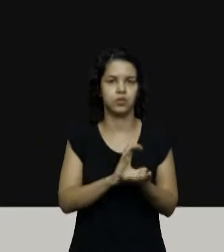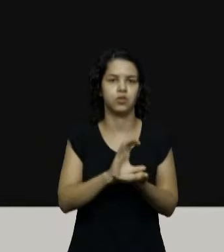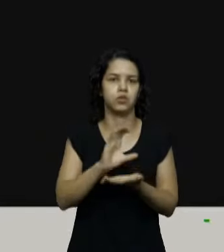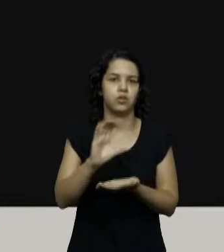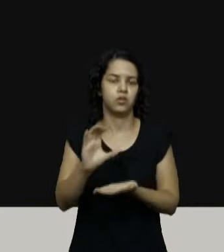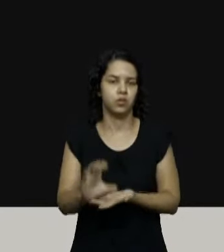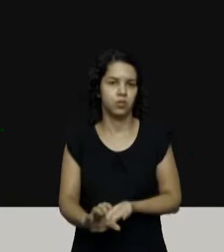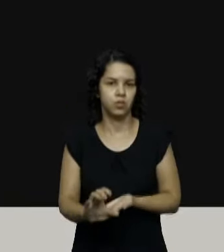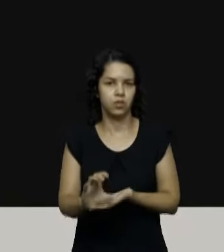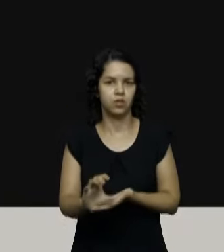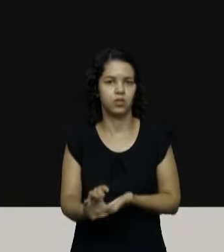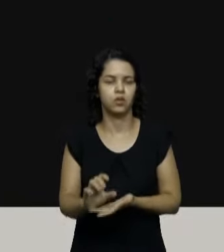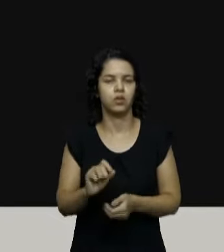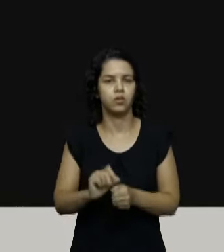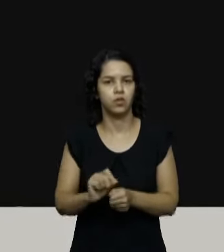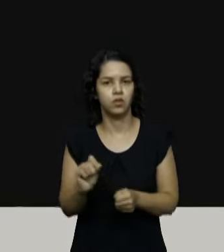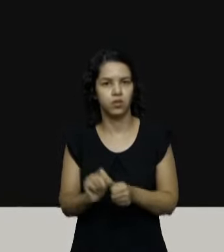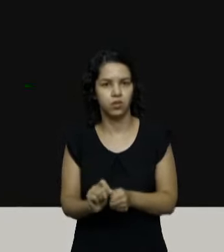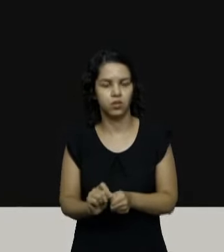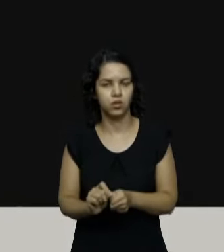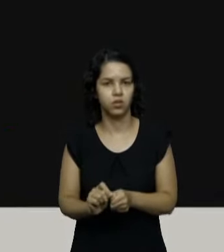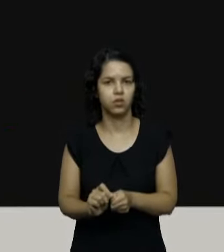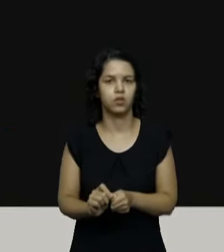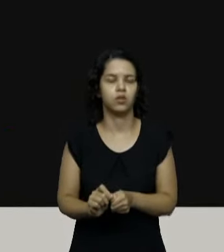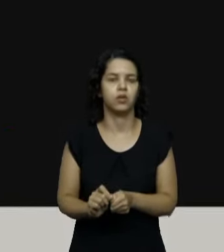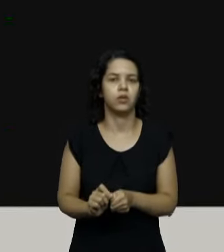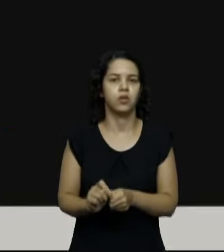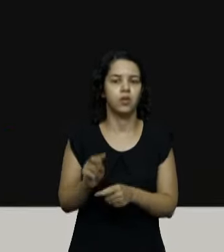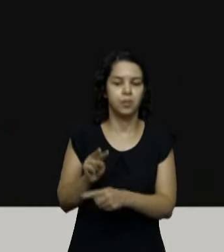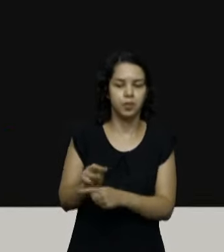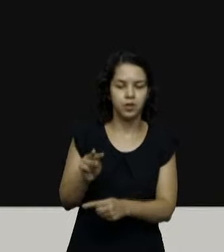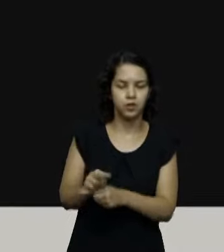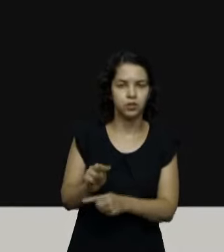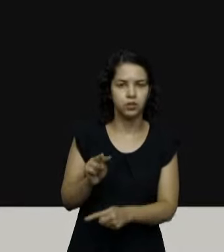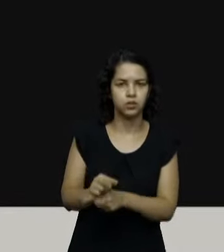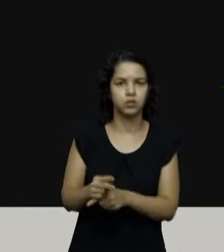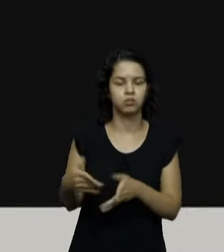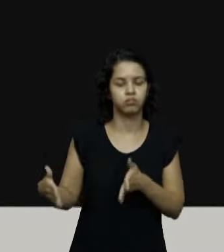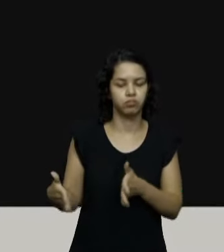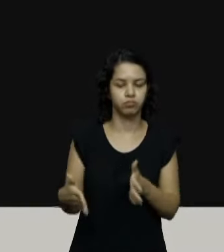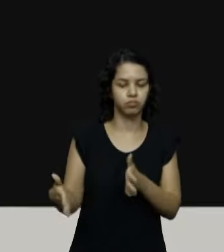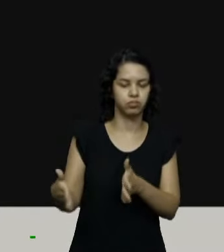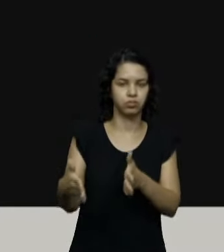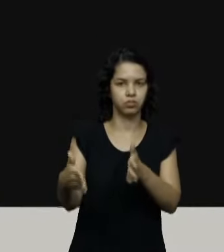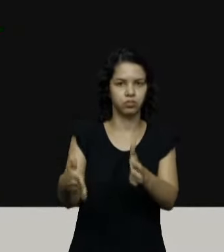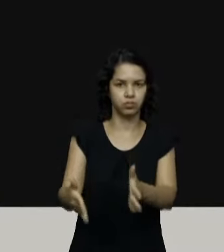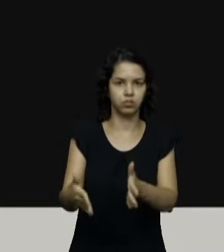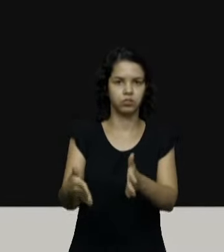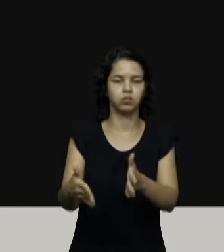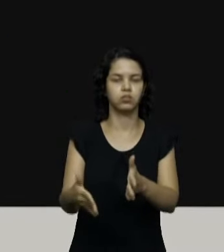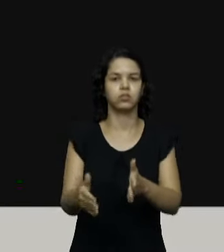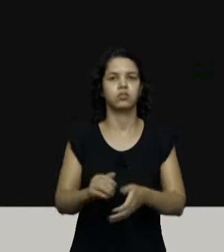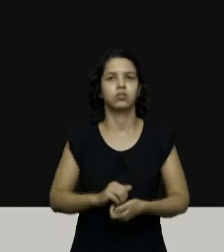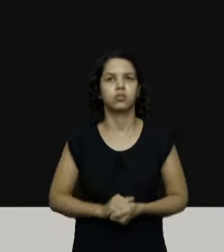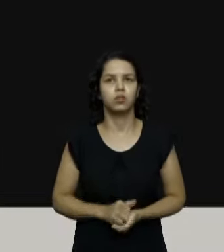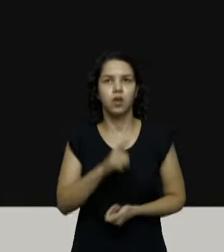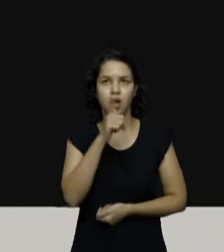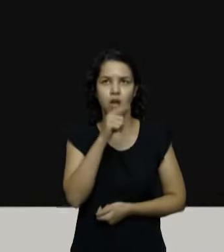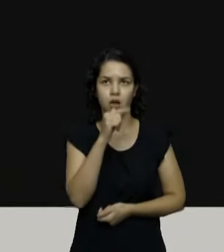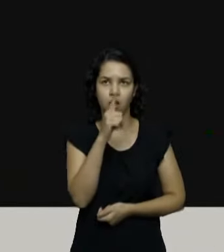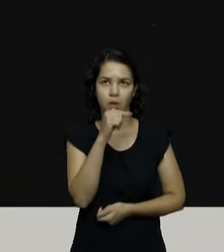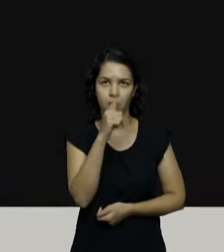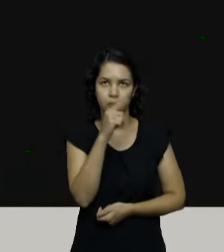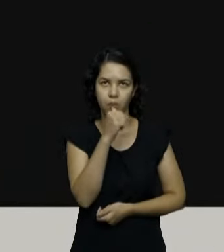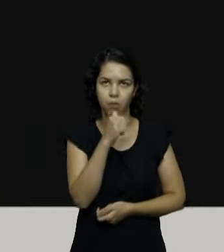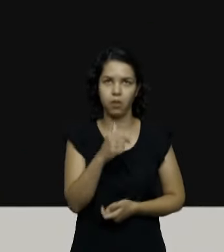de investimentos feitos na preservação dos mananciais, capacidade de